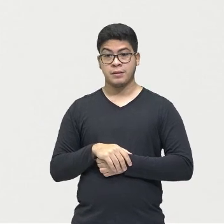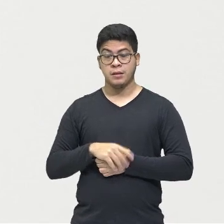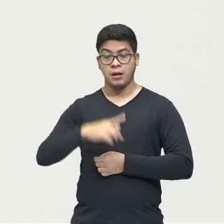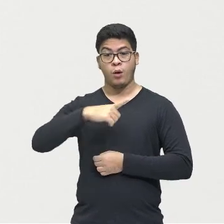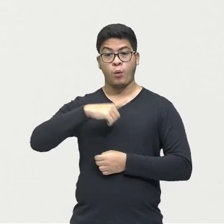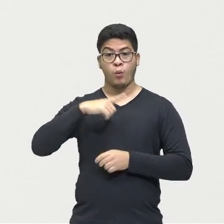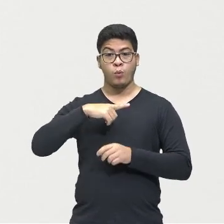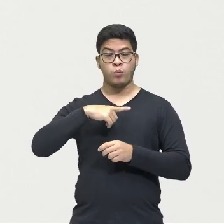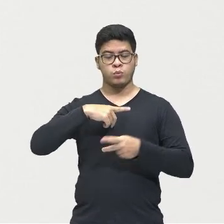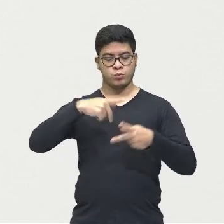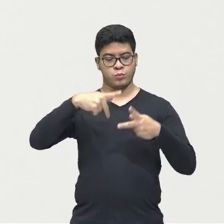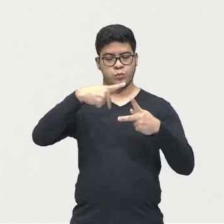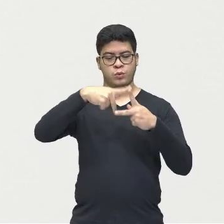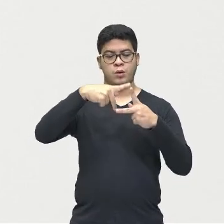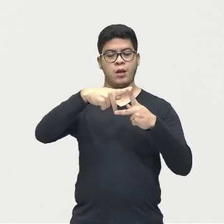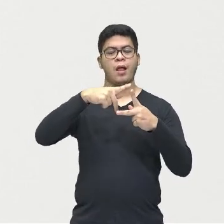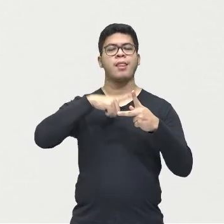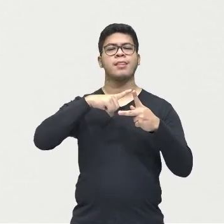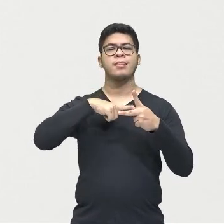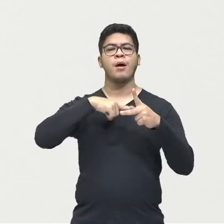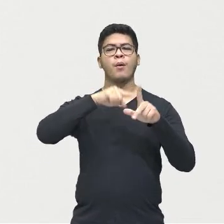aqui, ó.